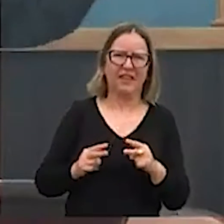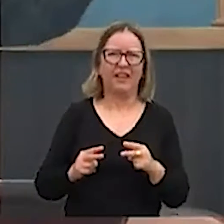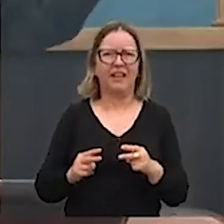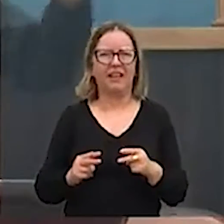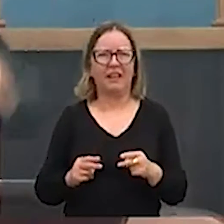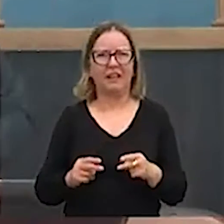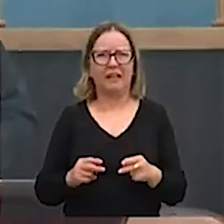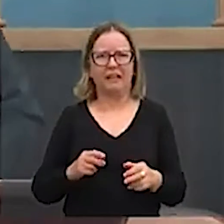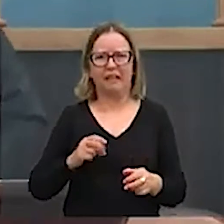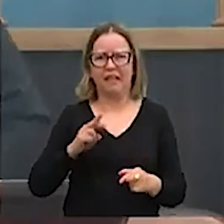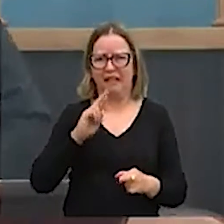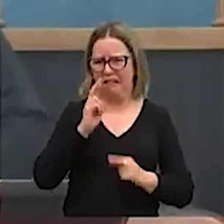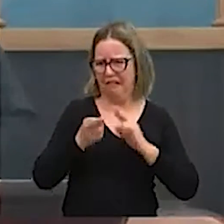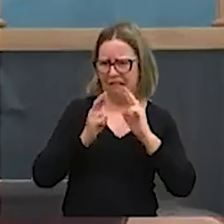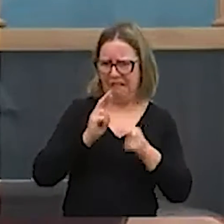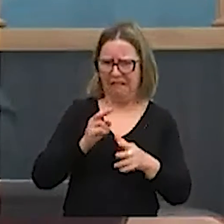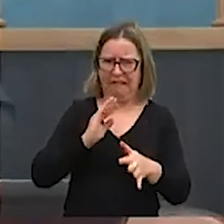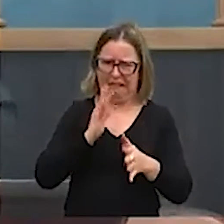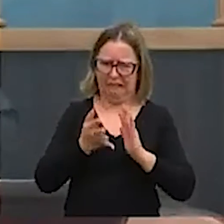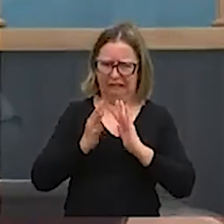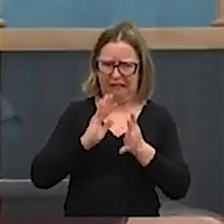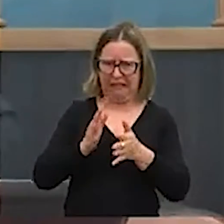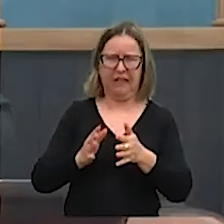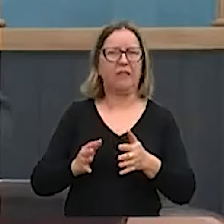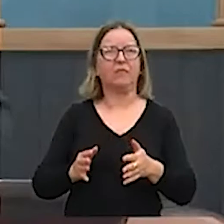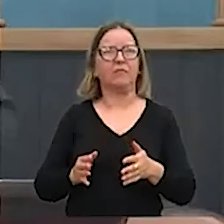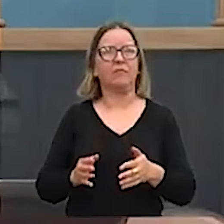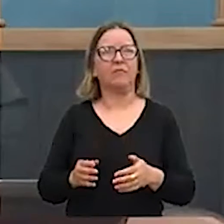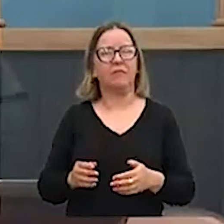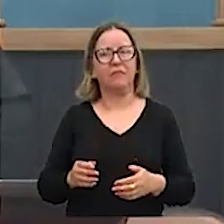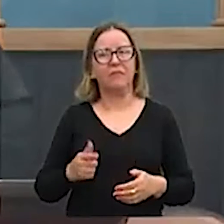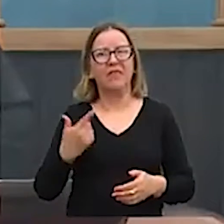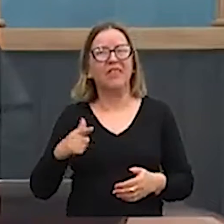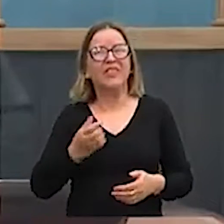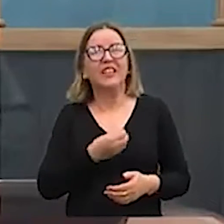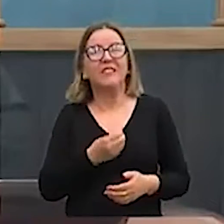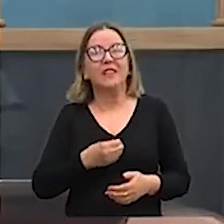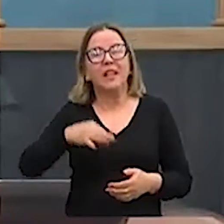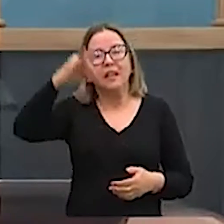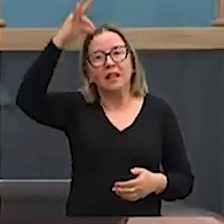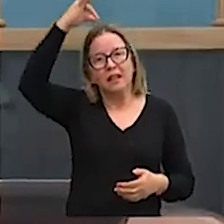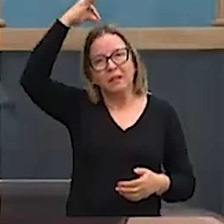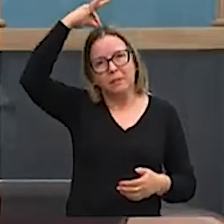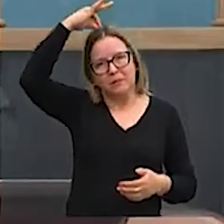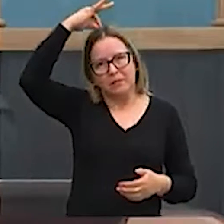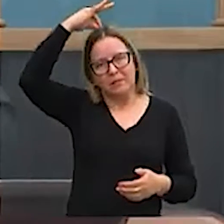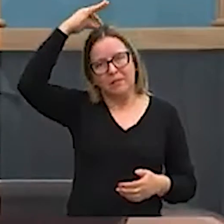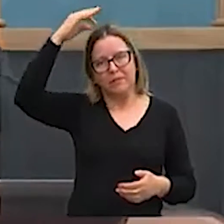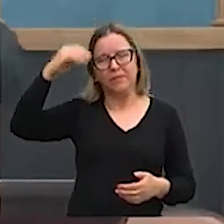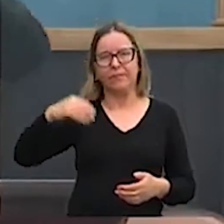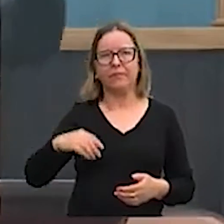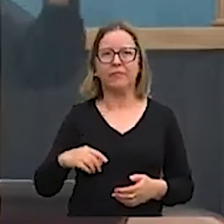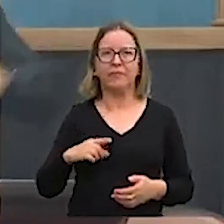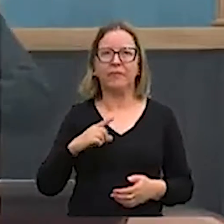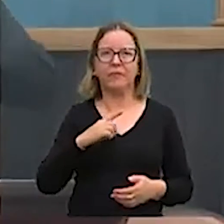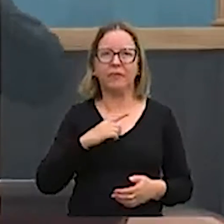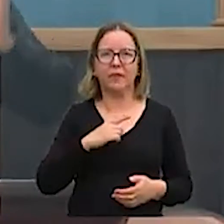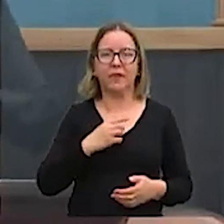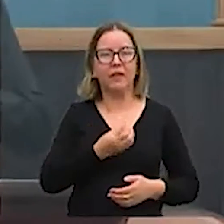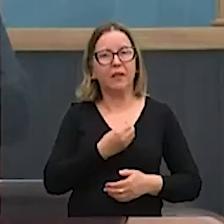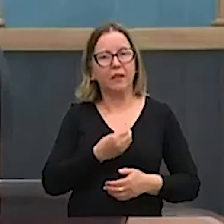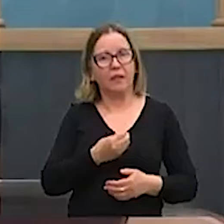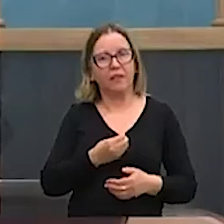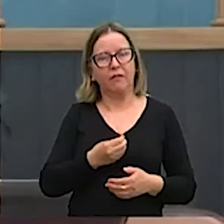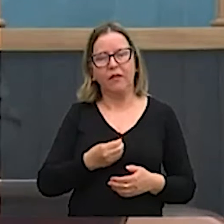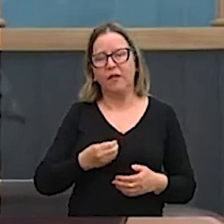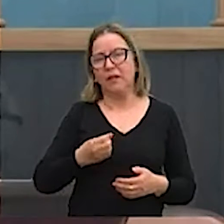implicante com a vida dos outros, não produz, não tem vida espiritual. Tem vida moral, tem tudo isso,